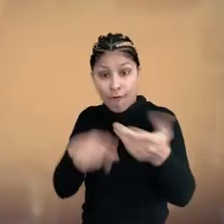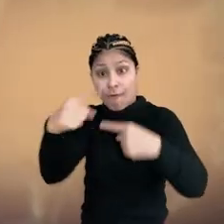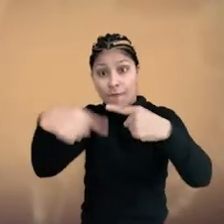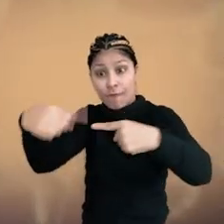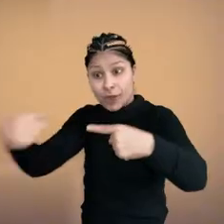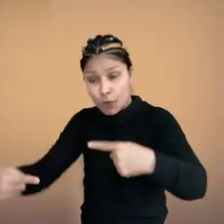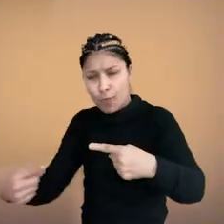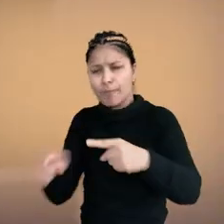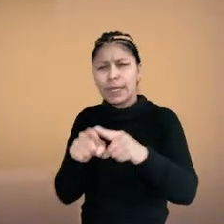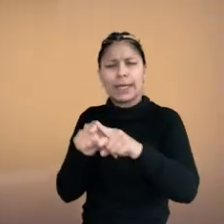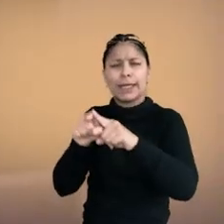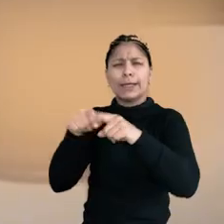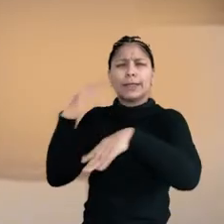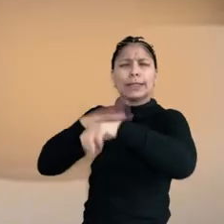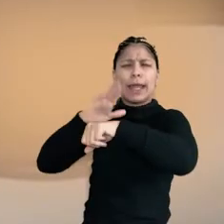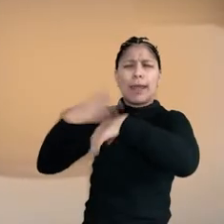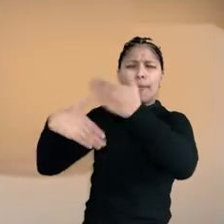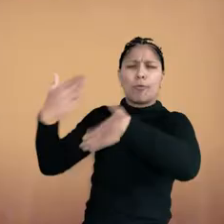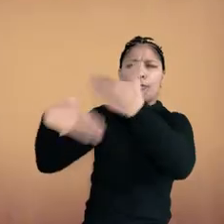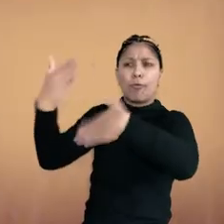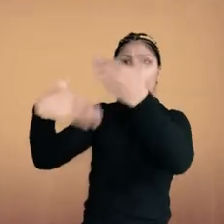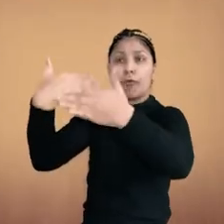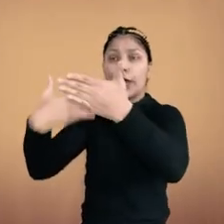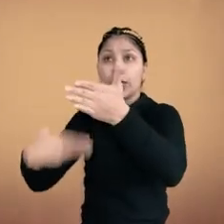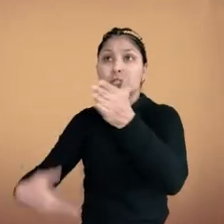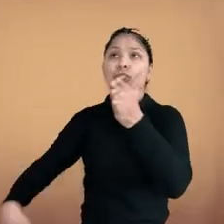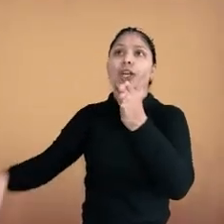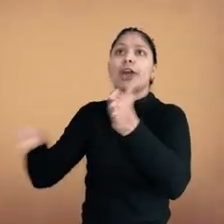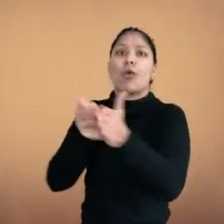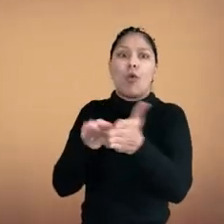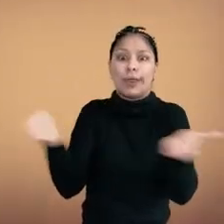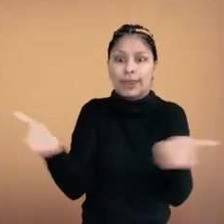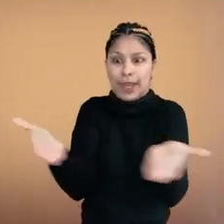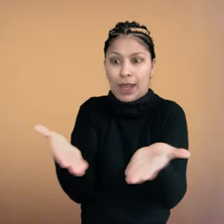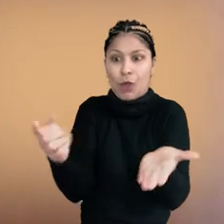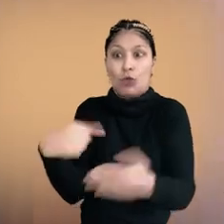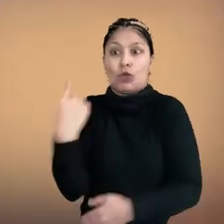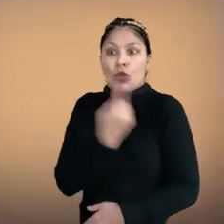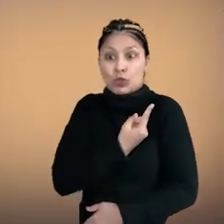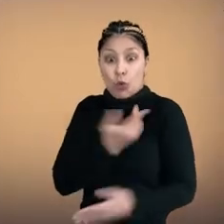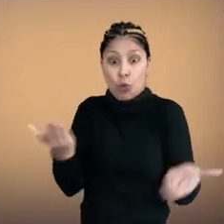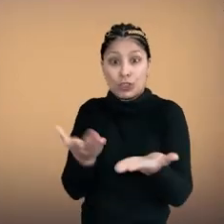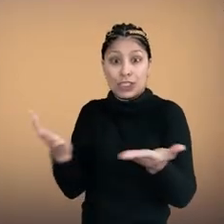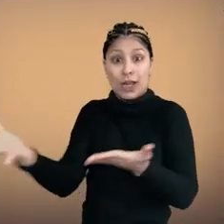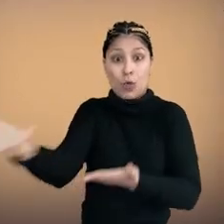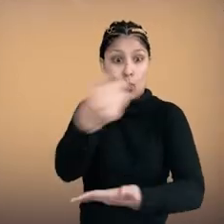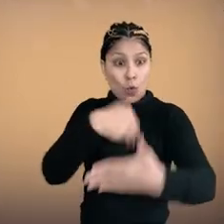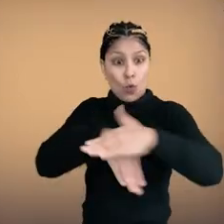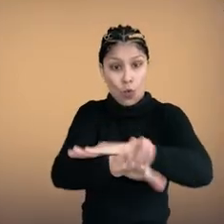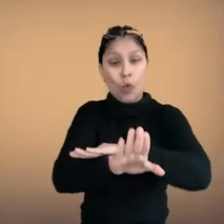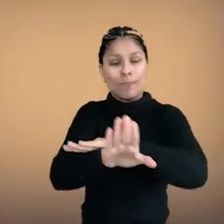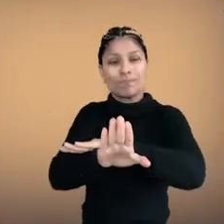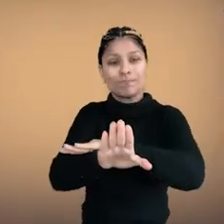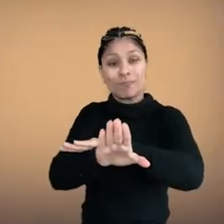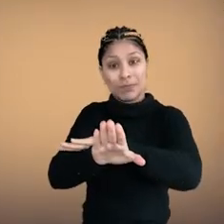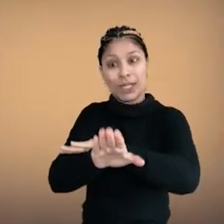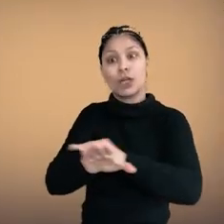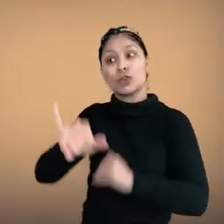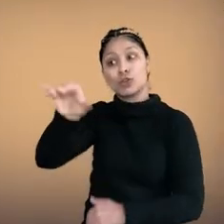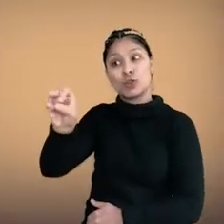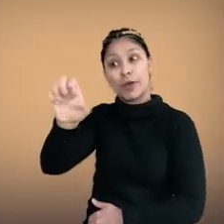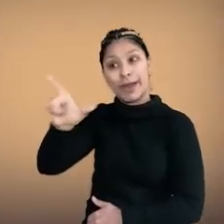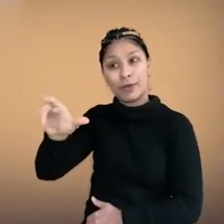filmes atravessaram o tempo para chegar até nós e hoje formar o acervo Joel